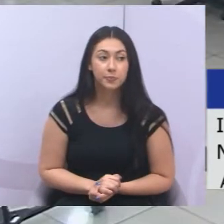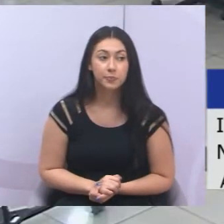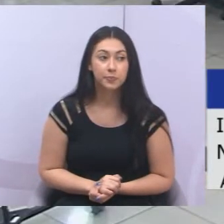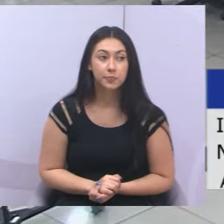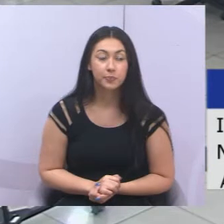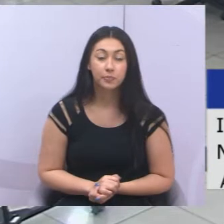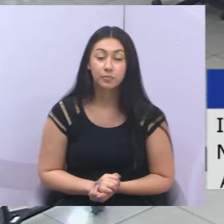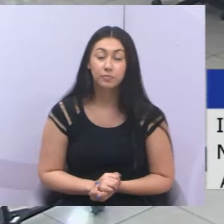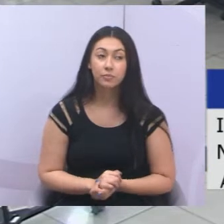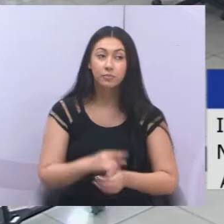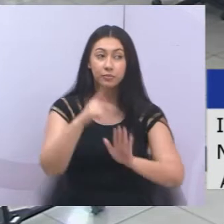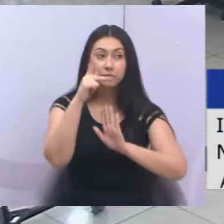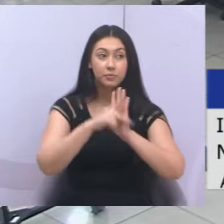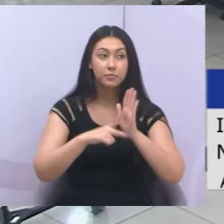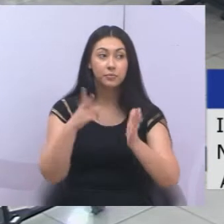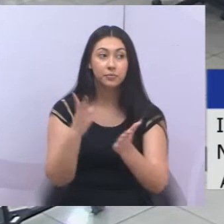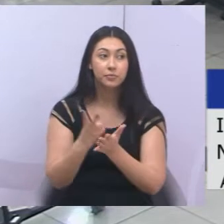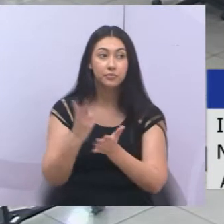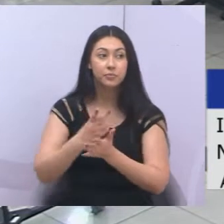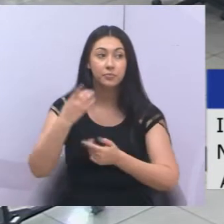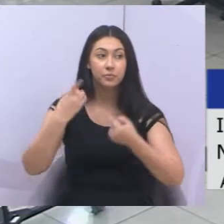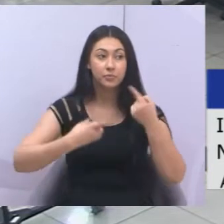O projeto continua em discussão.